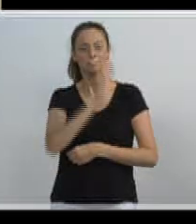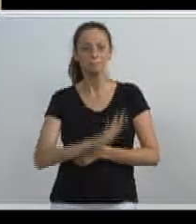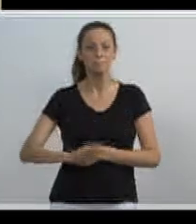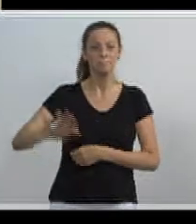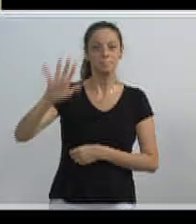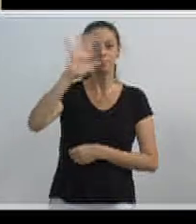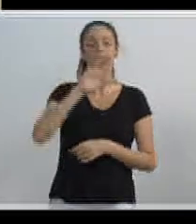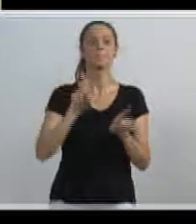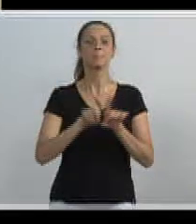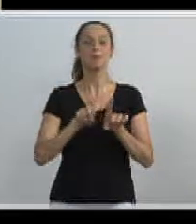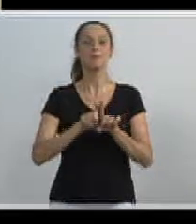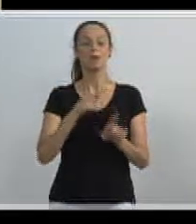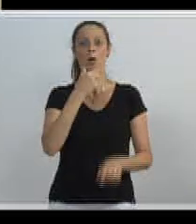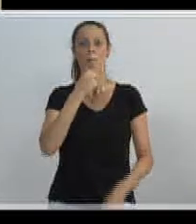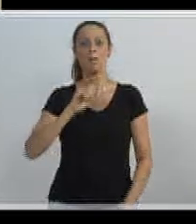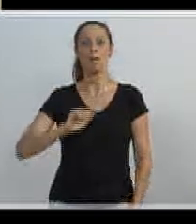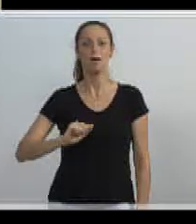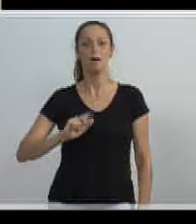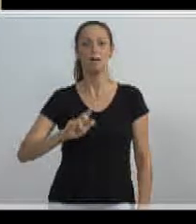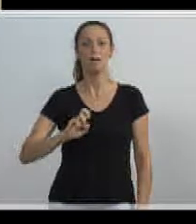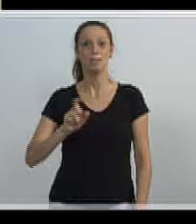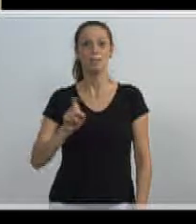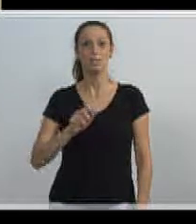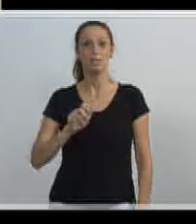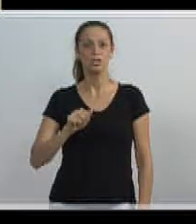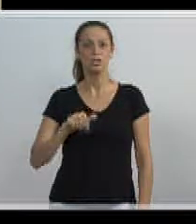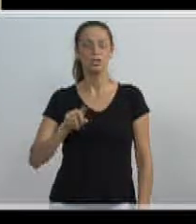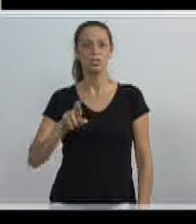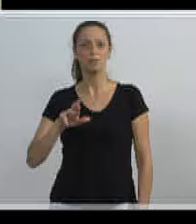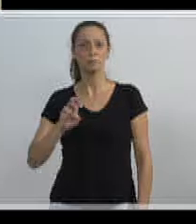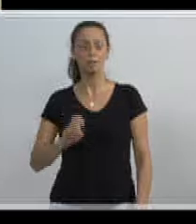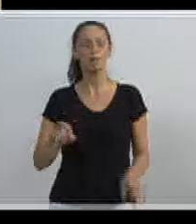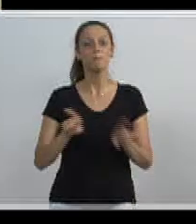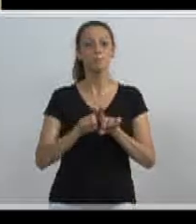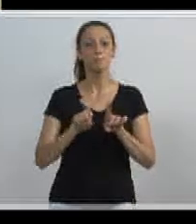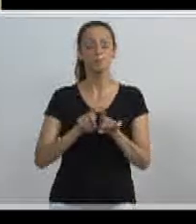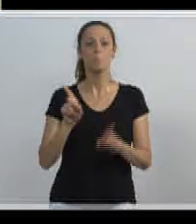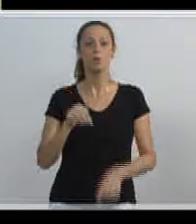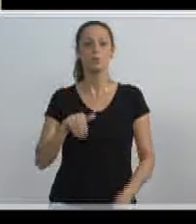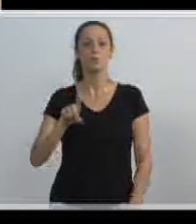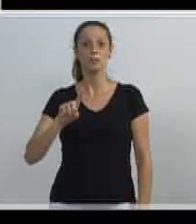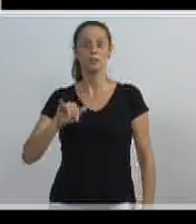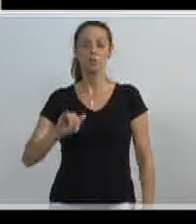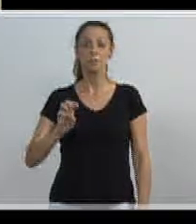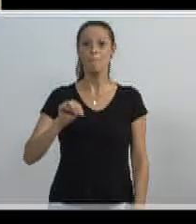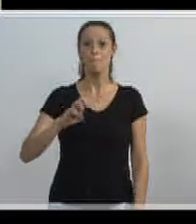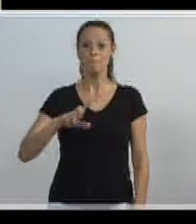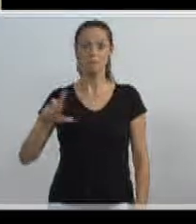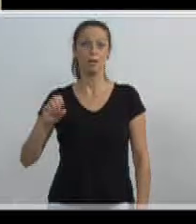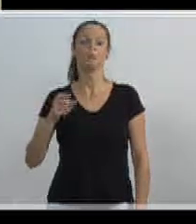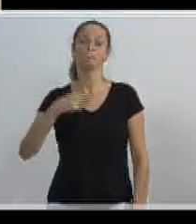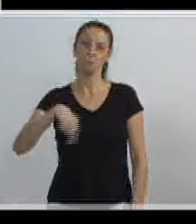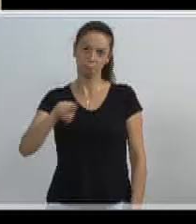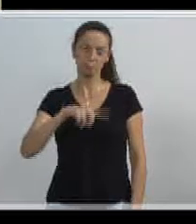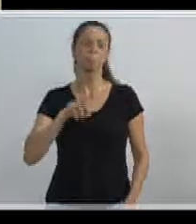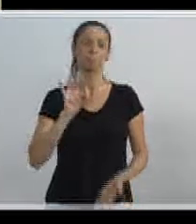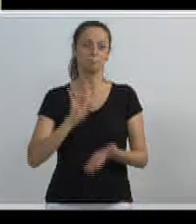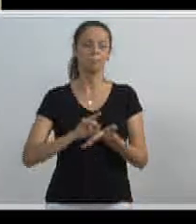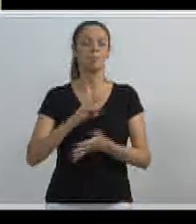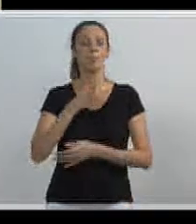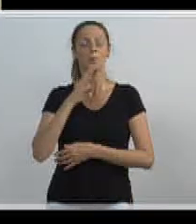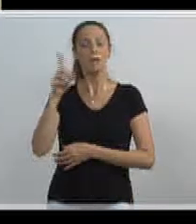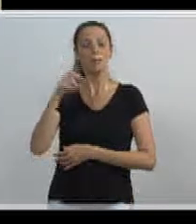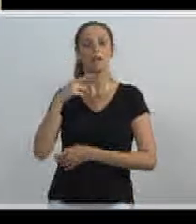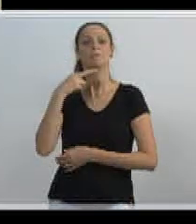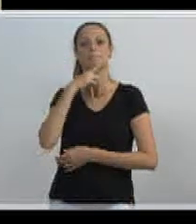Alexandre Philips, o Alexandre Jean, o José da Costa e o Xande Melo. Xande, que quem conhece Jaraguá,